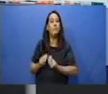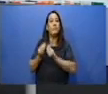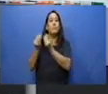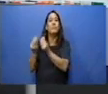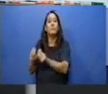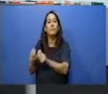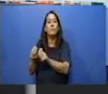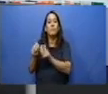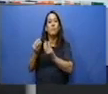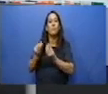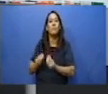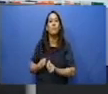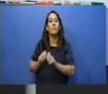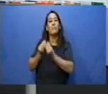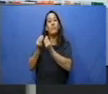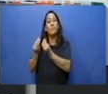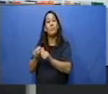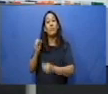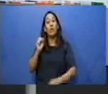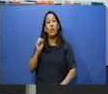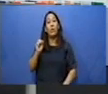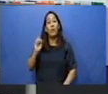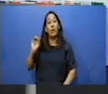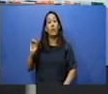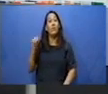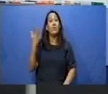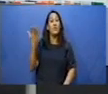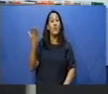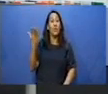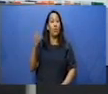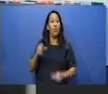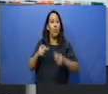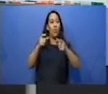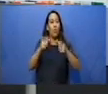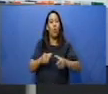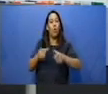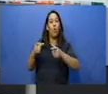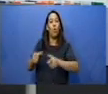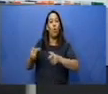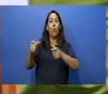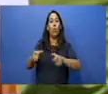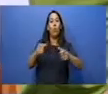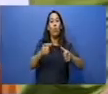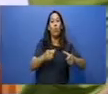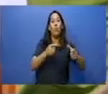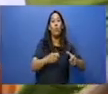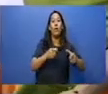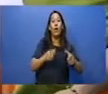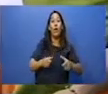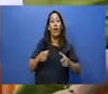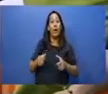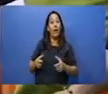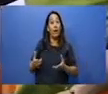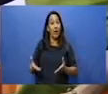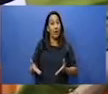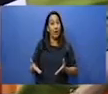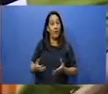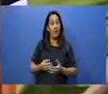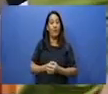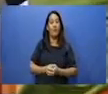O que aconteceu, em que lugar se deu essa notícia,